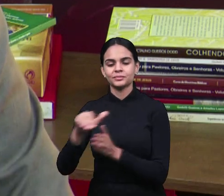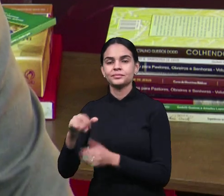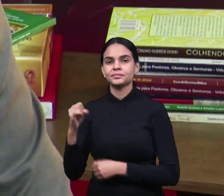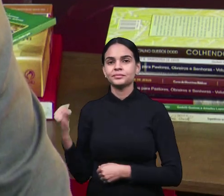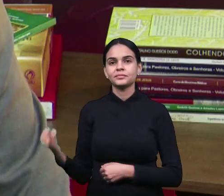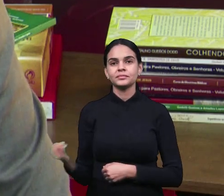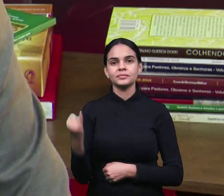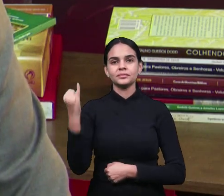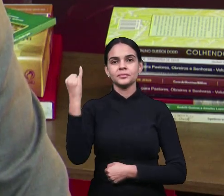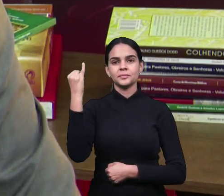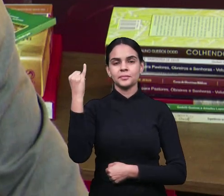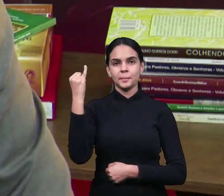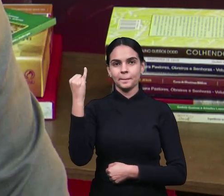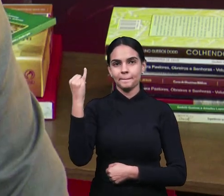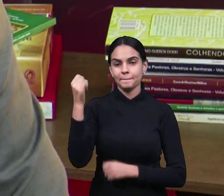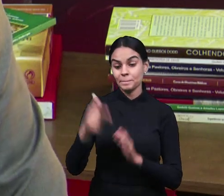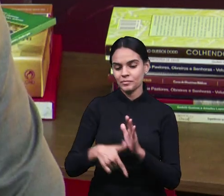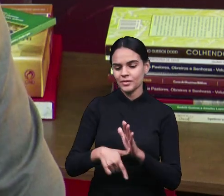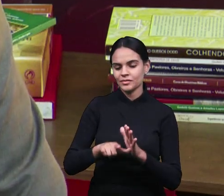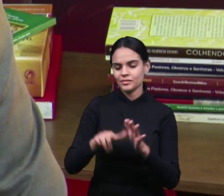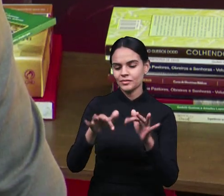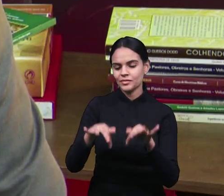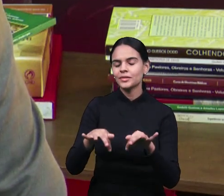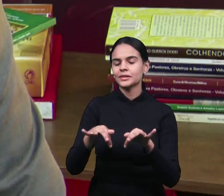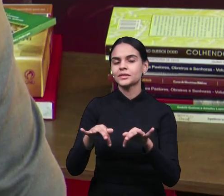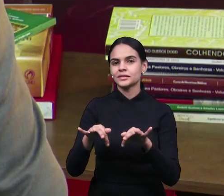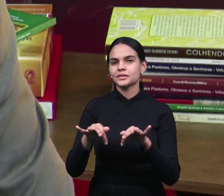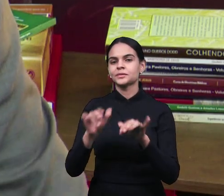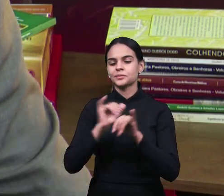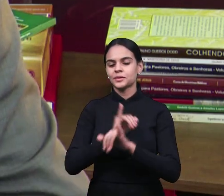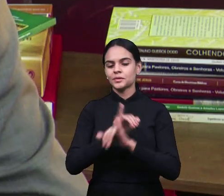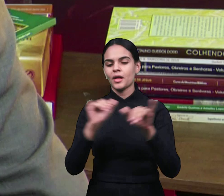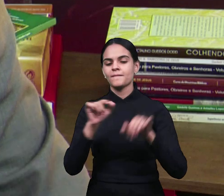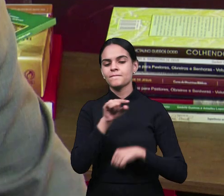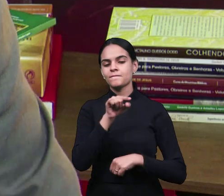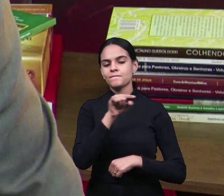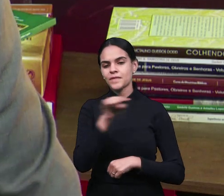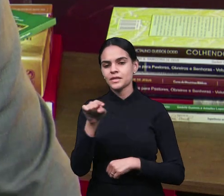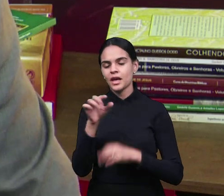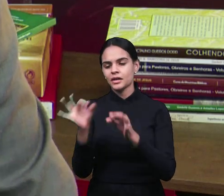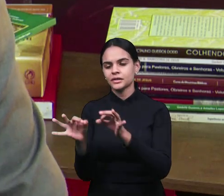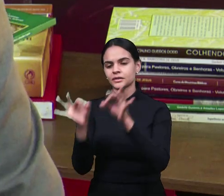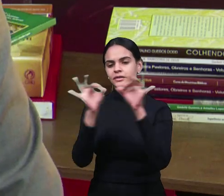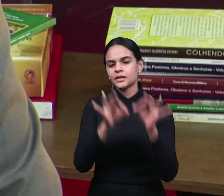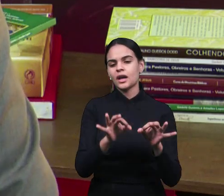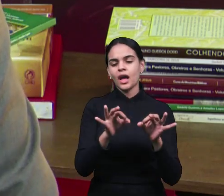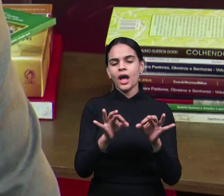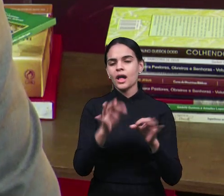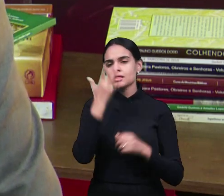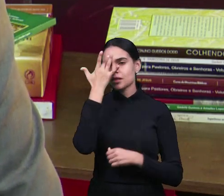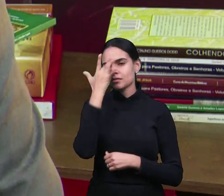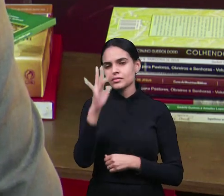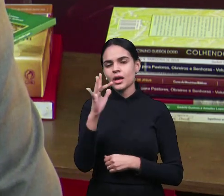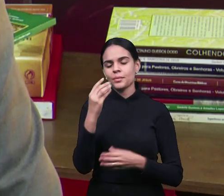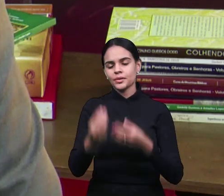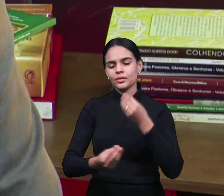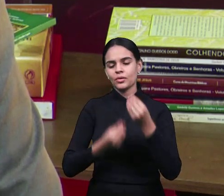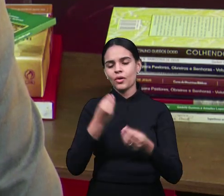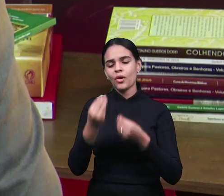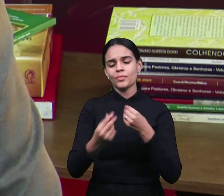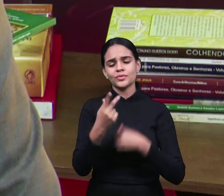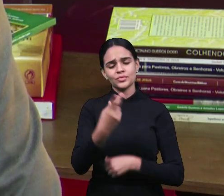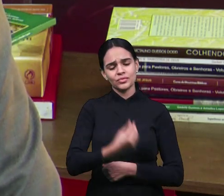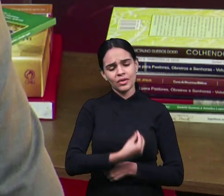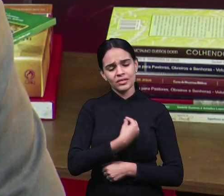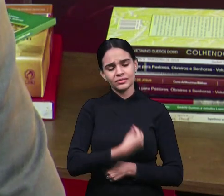fechando aqui, que talvez você está nos assistindo aqui e às vezes nós não sabemos aquilo que cada um está passando, né? Sim. O que cada